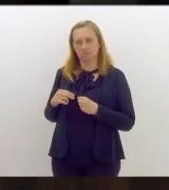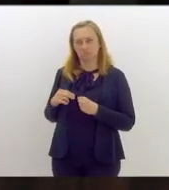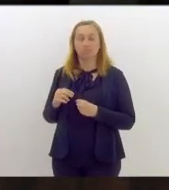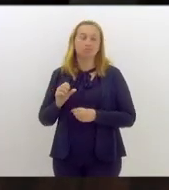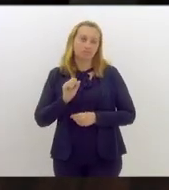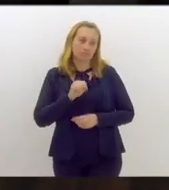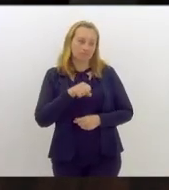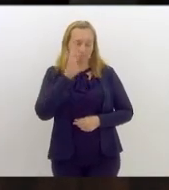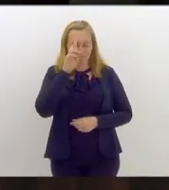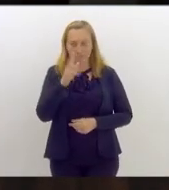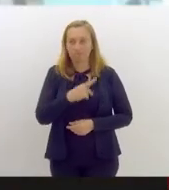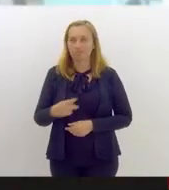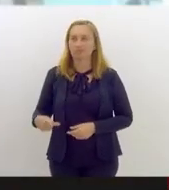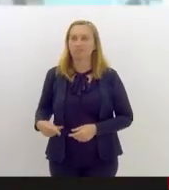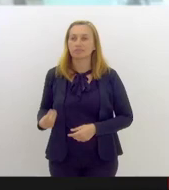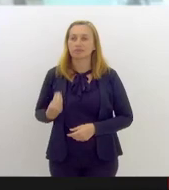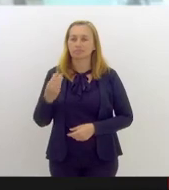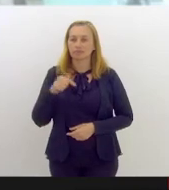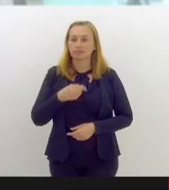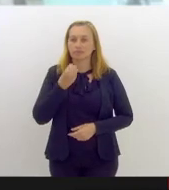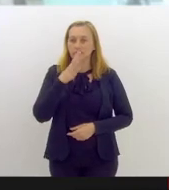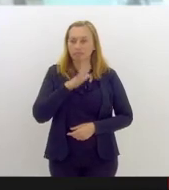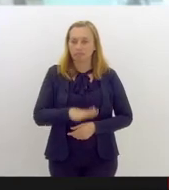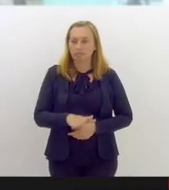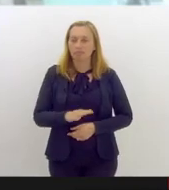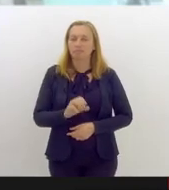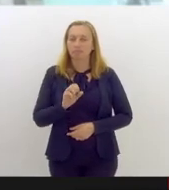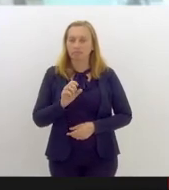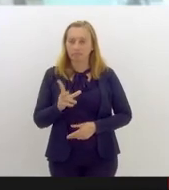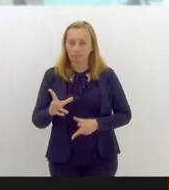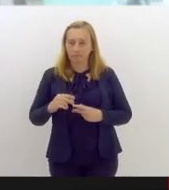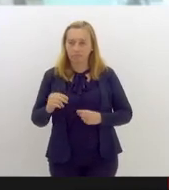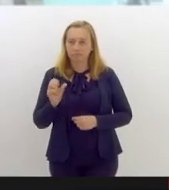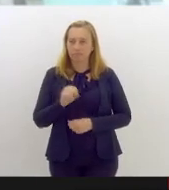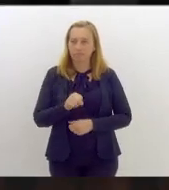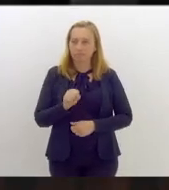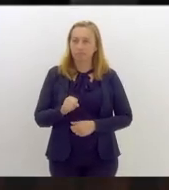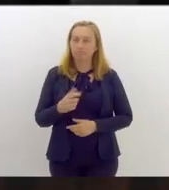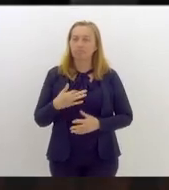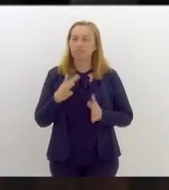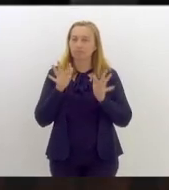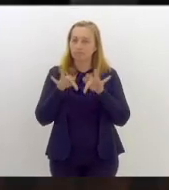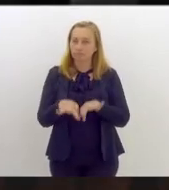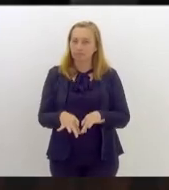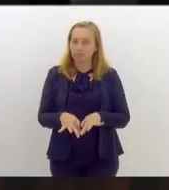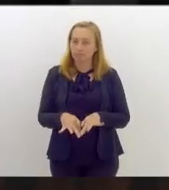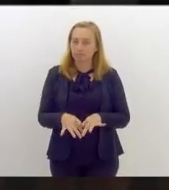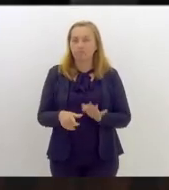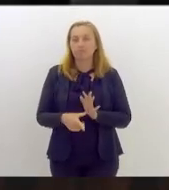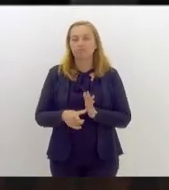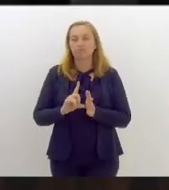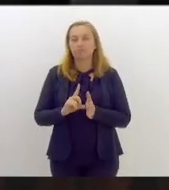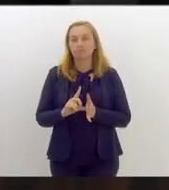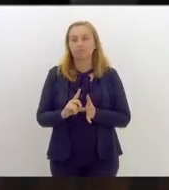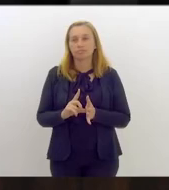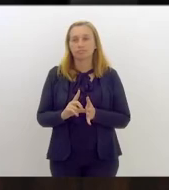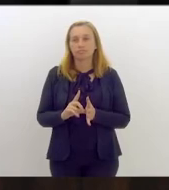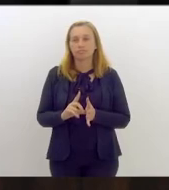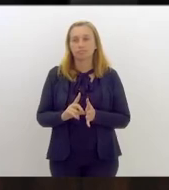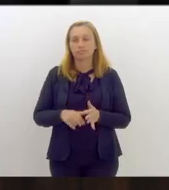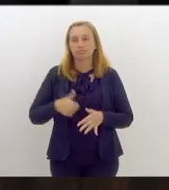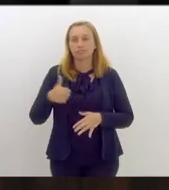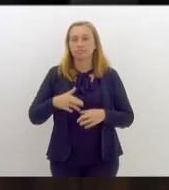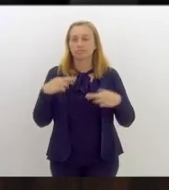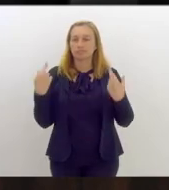Merece, presidente. Estou aqui. Obrigado. Boa tarde. Merece. Então eu encerro, antes de encerrar a primeira